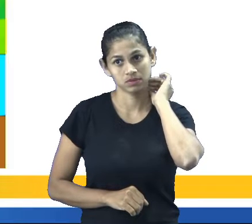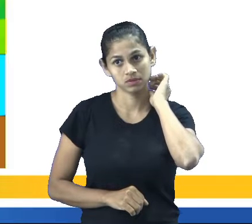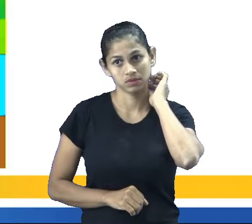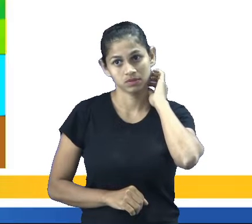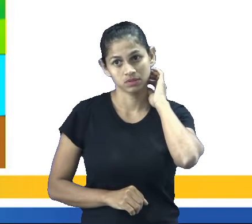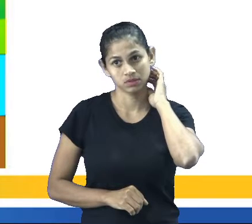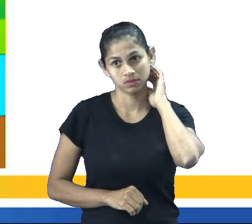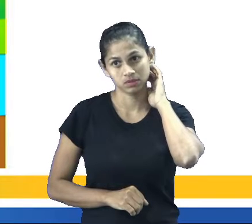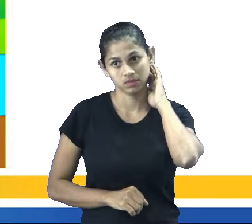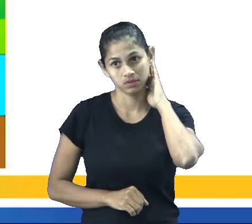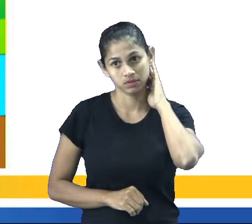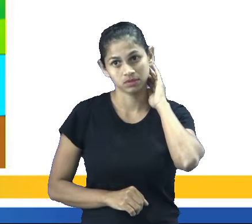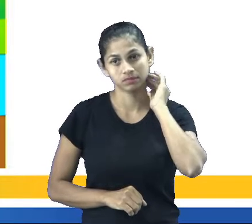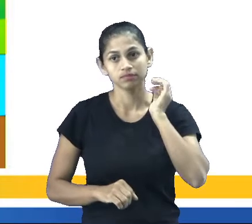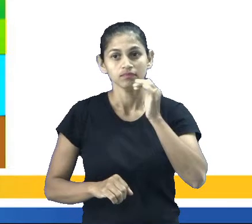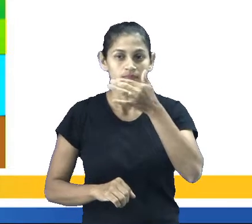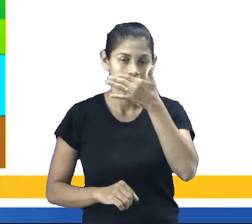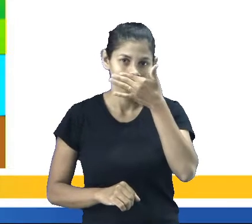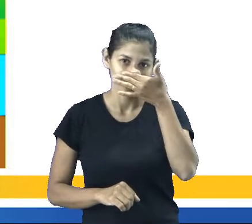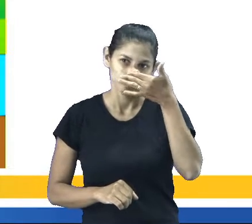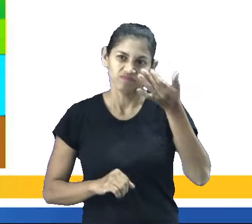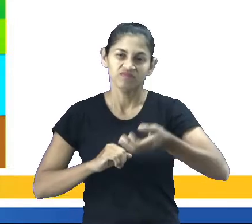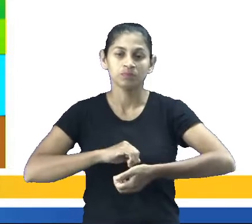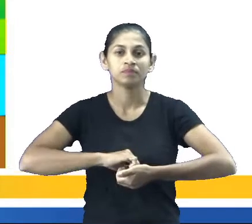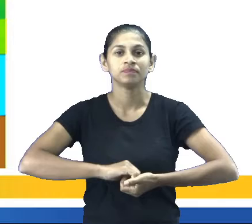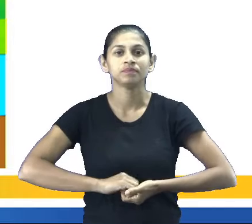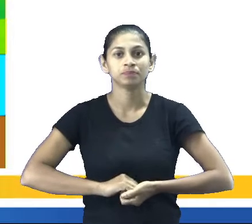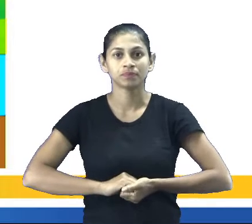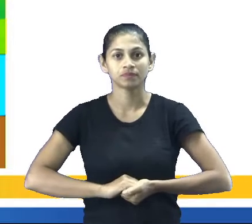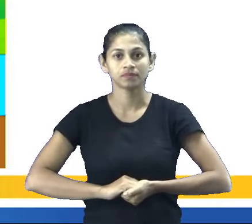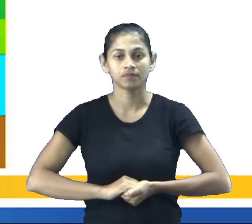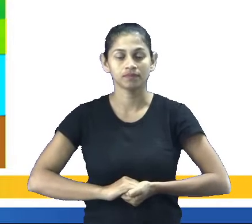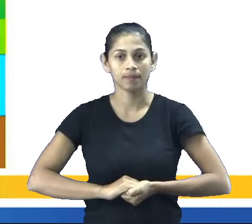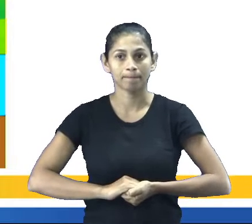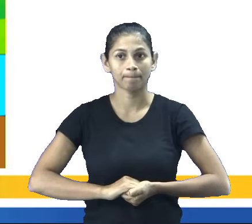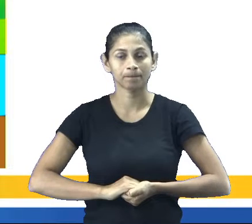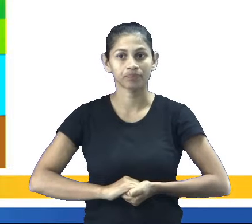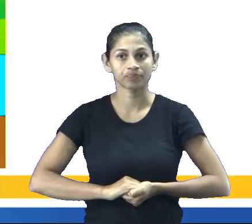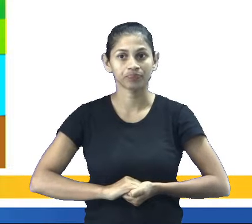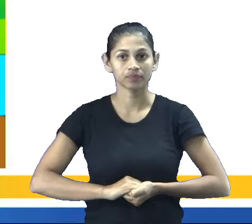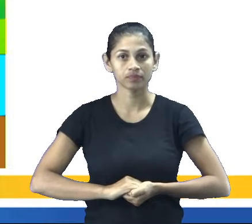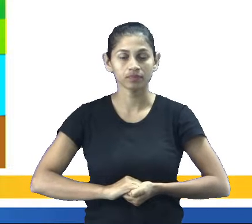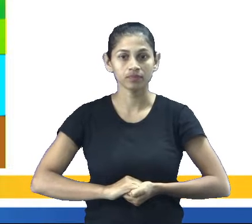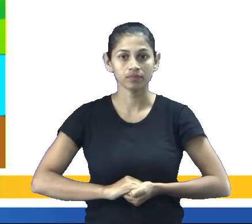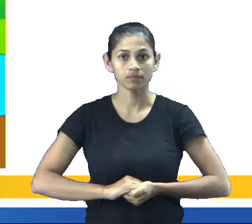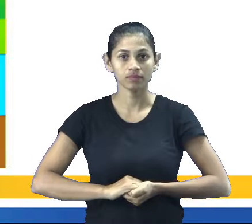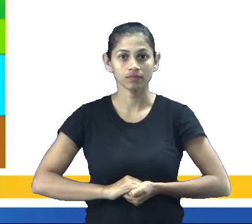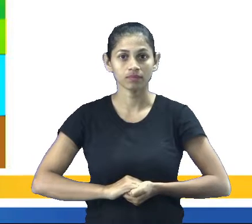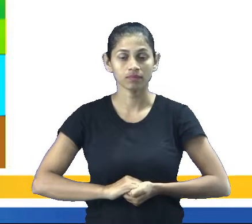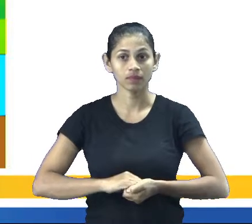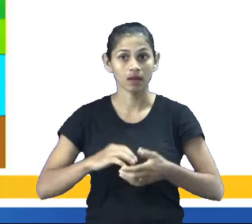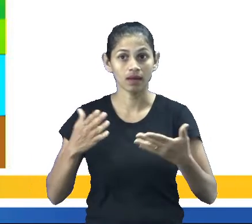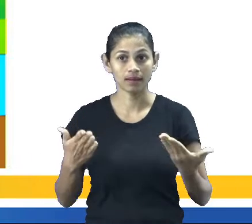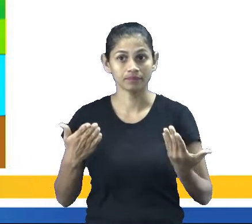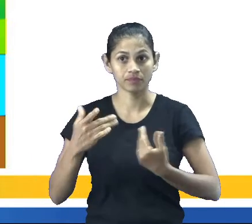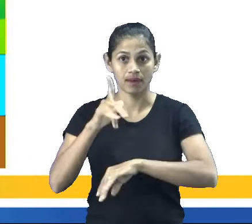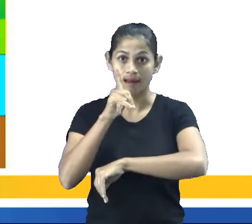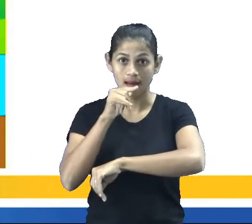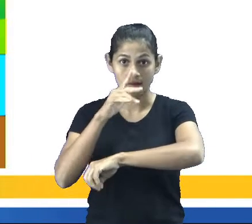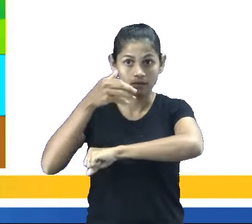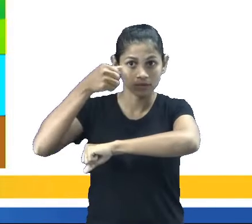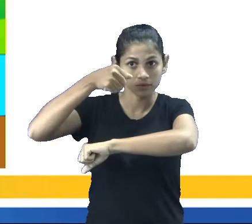Tubulação é a palavra que eu tinha falado. Vamos lá? Já. Vamos lá, 3, 2, 1. Então aqui a água